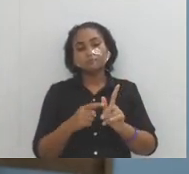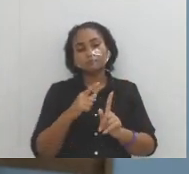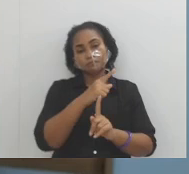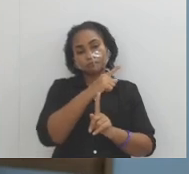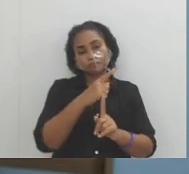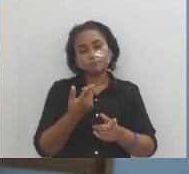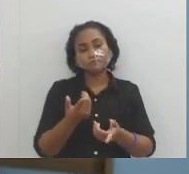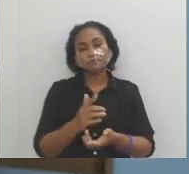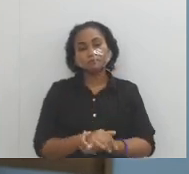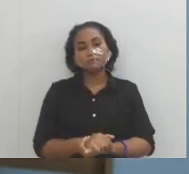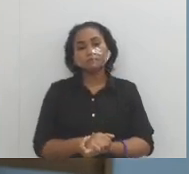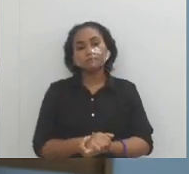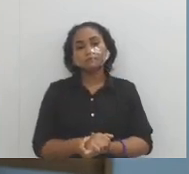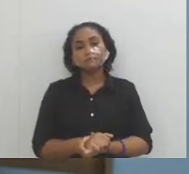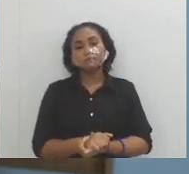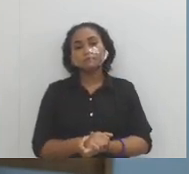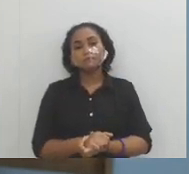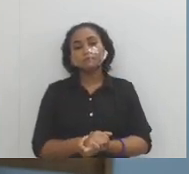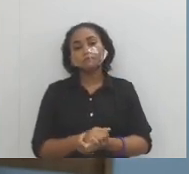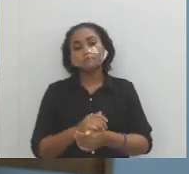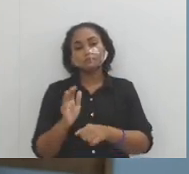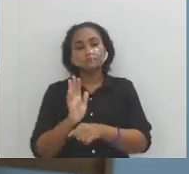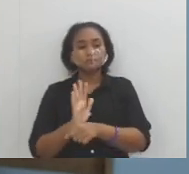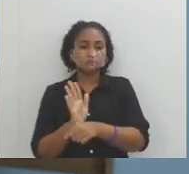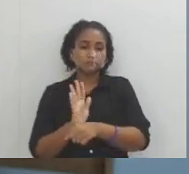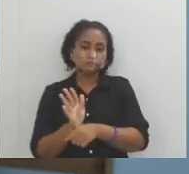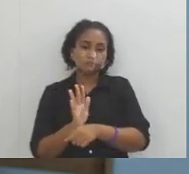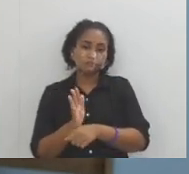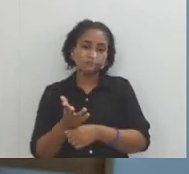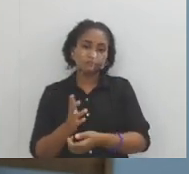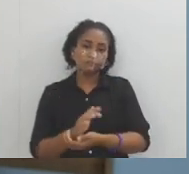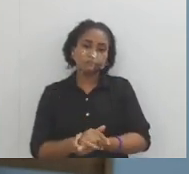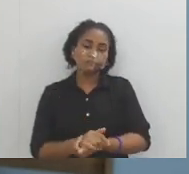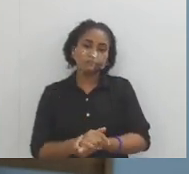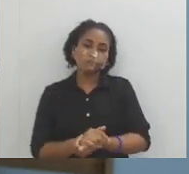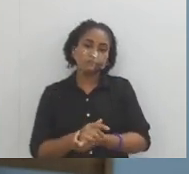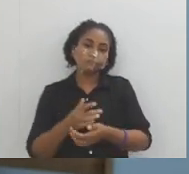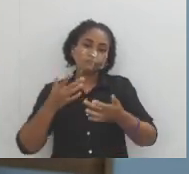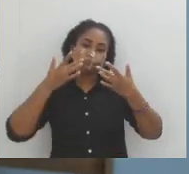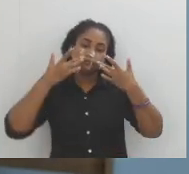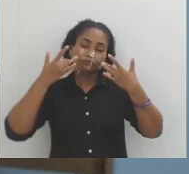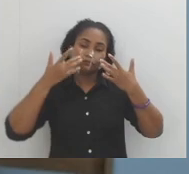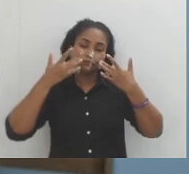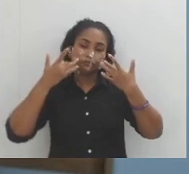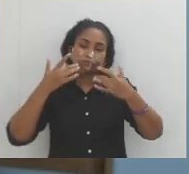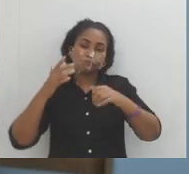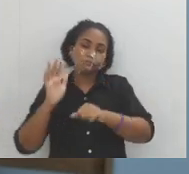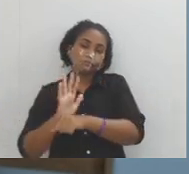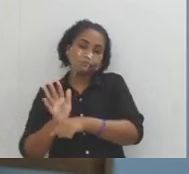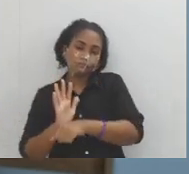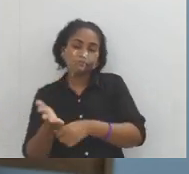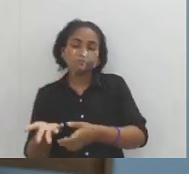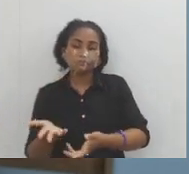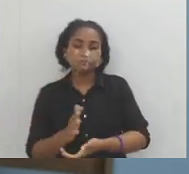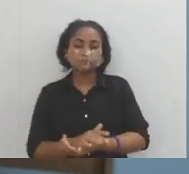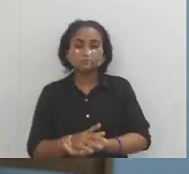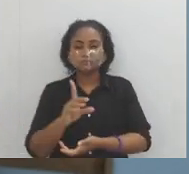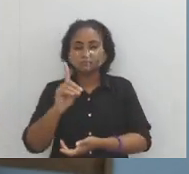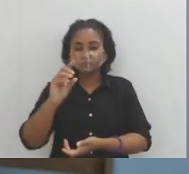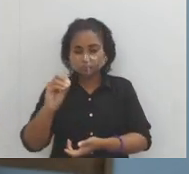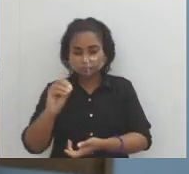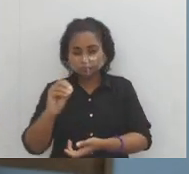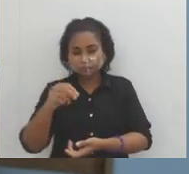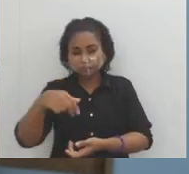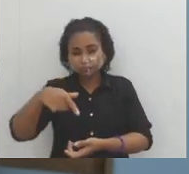craseado. Prefiro cinema ao teatro. E não prefiro cinema do que teatro.